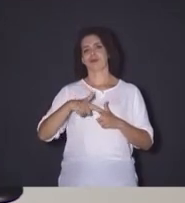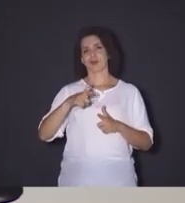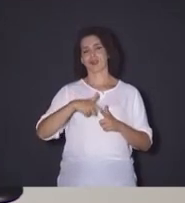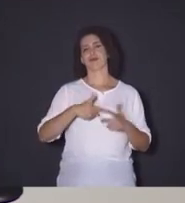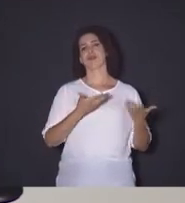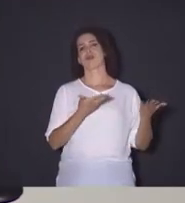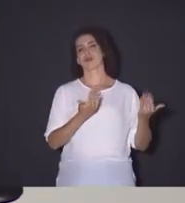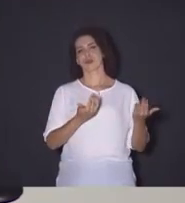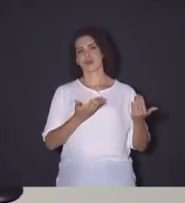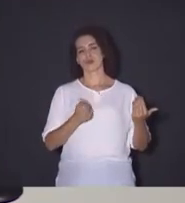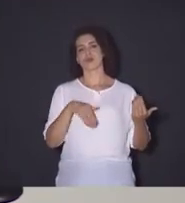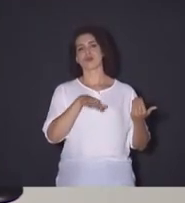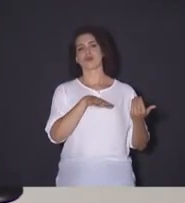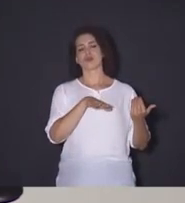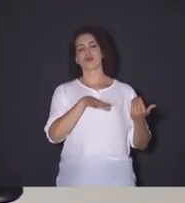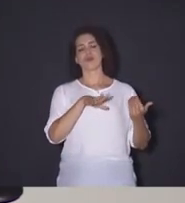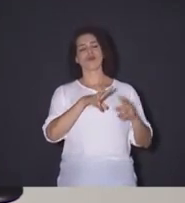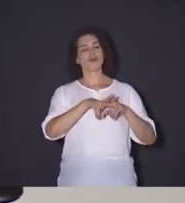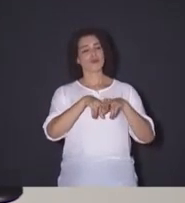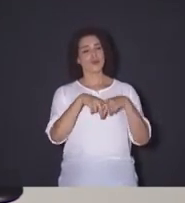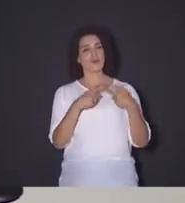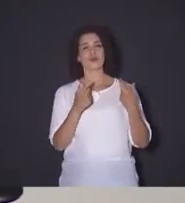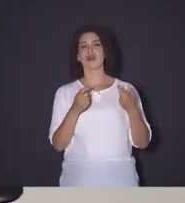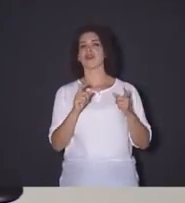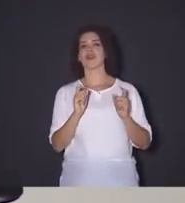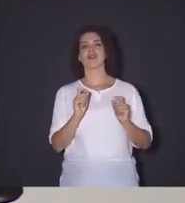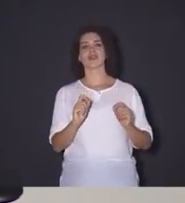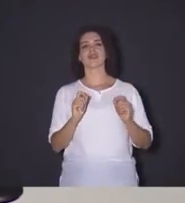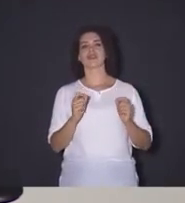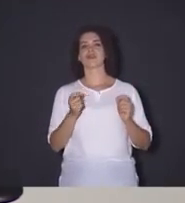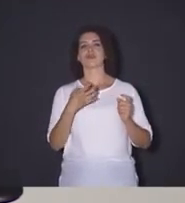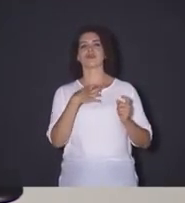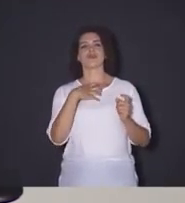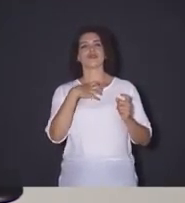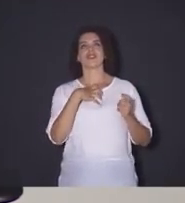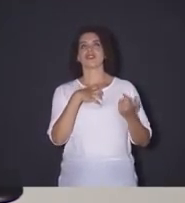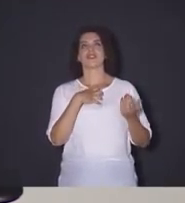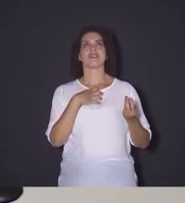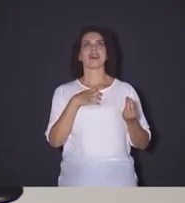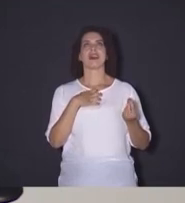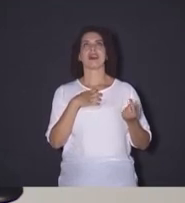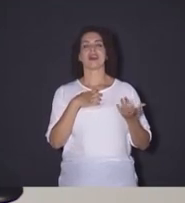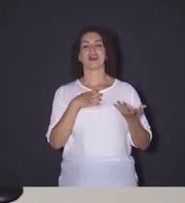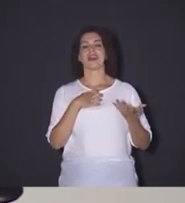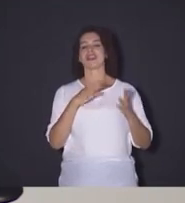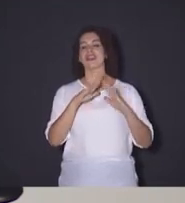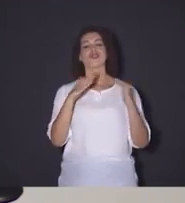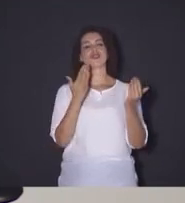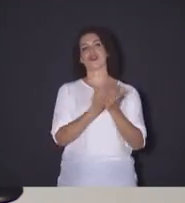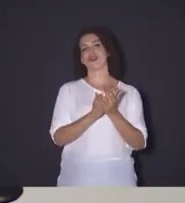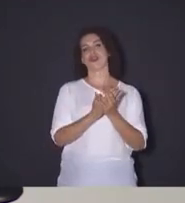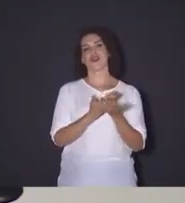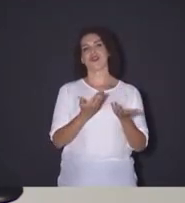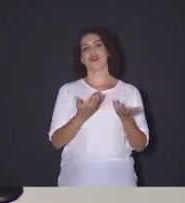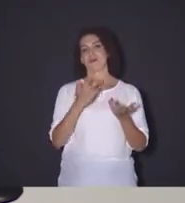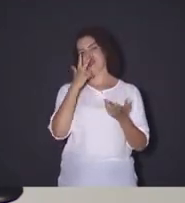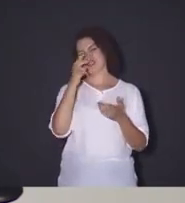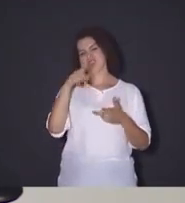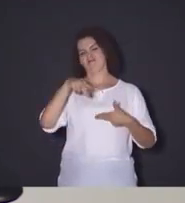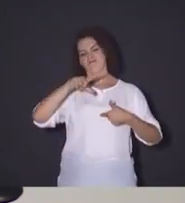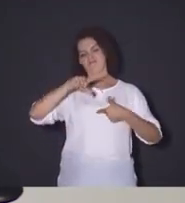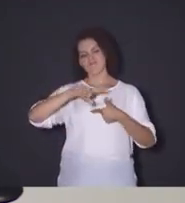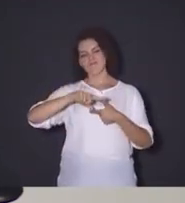em relação à justamente essa forma de grande de escola né essa forma quadrada